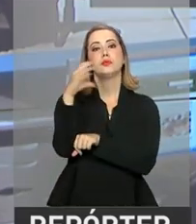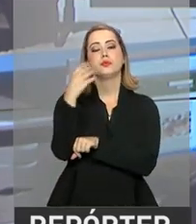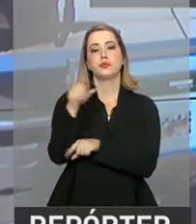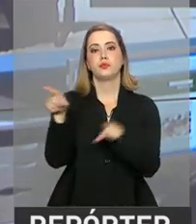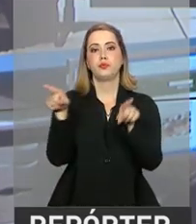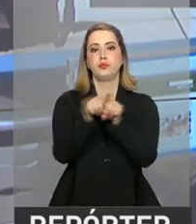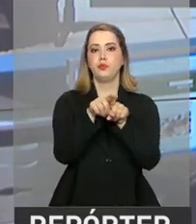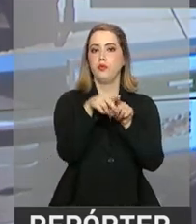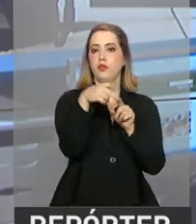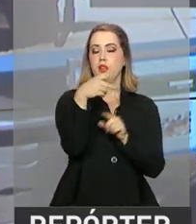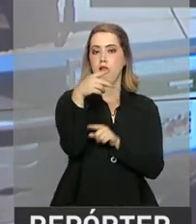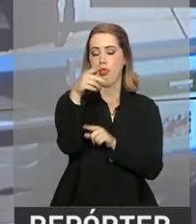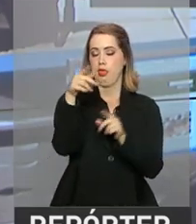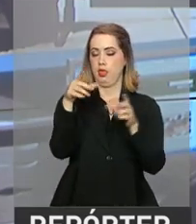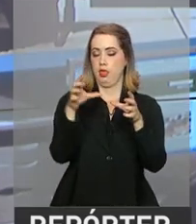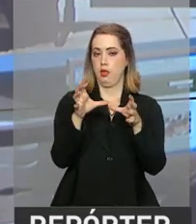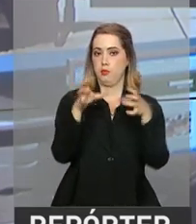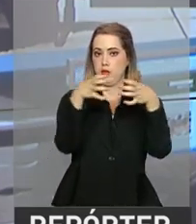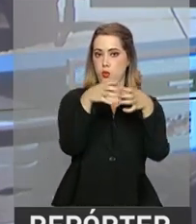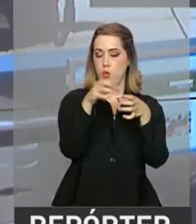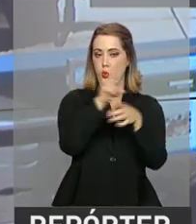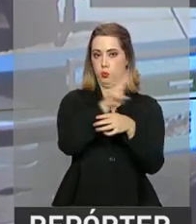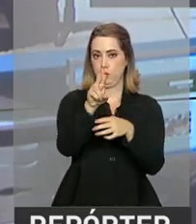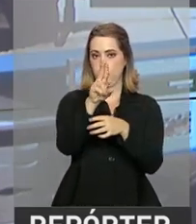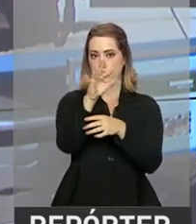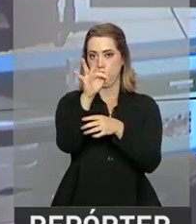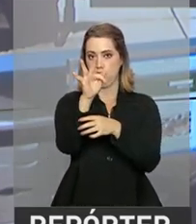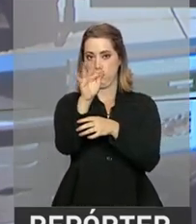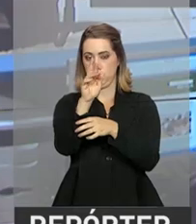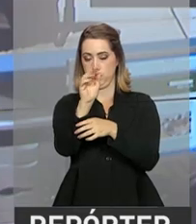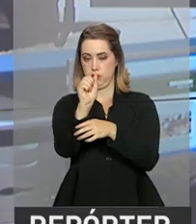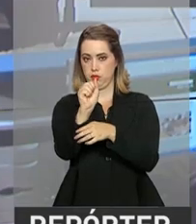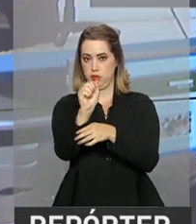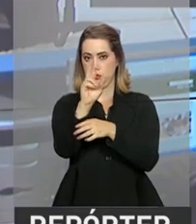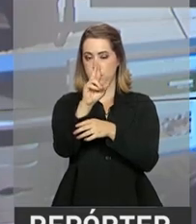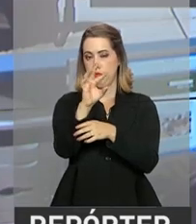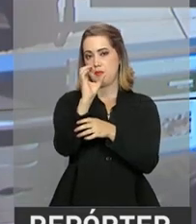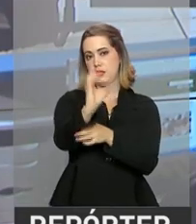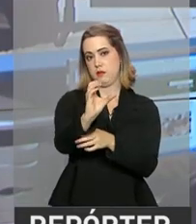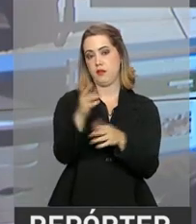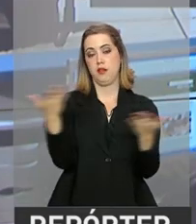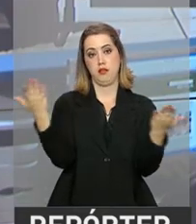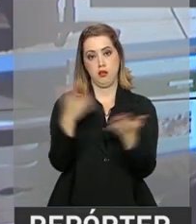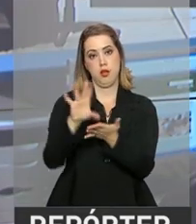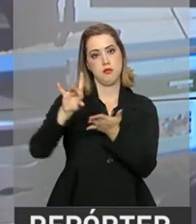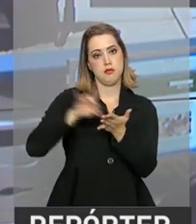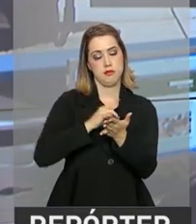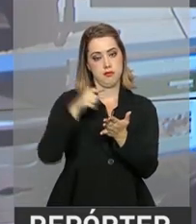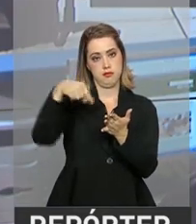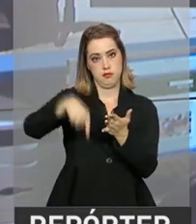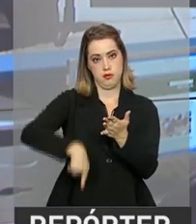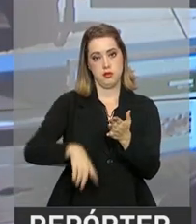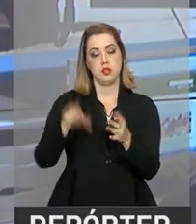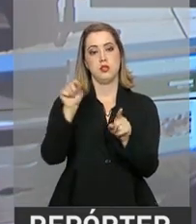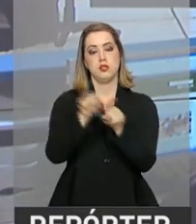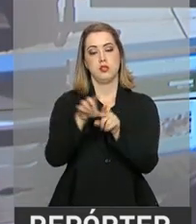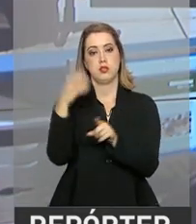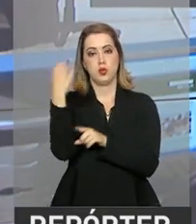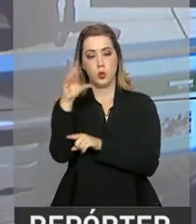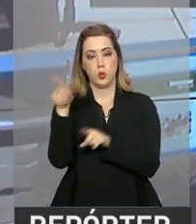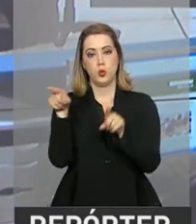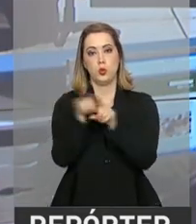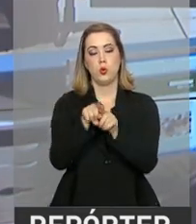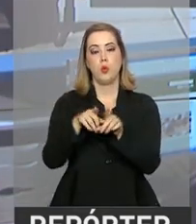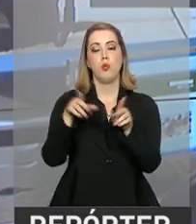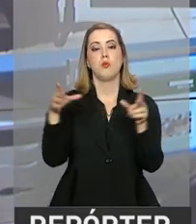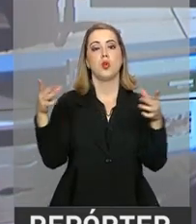revolucionárias da Colômbia conhecida como Farc vão assinar nesta segunda-feira um acordo de paz na cidade de cahen das Índias o